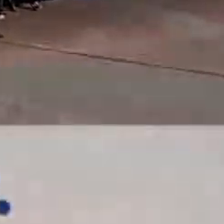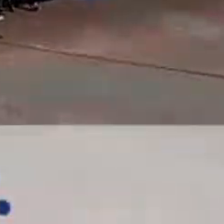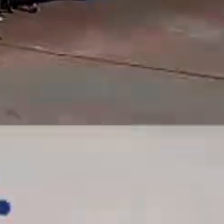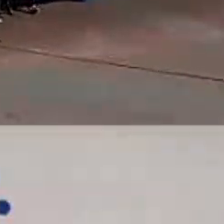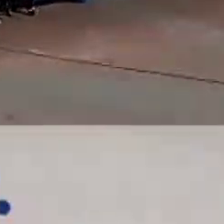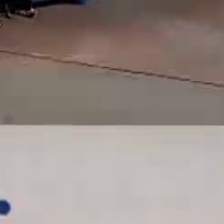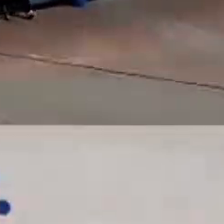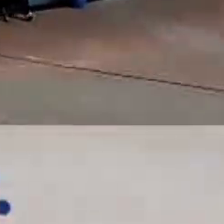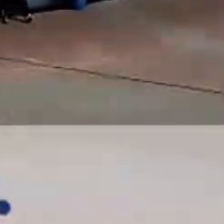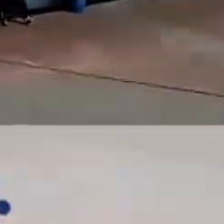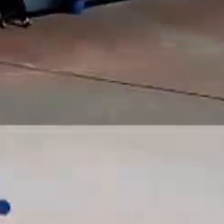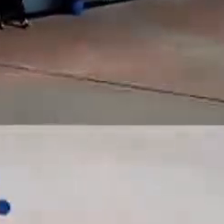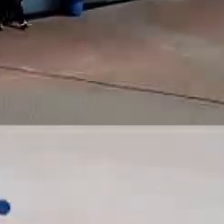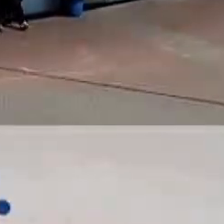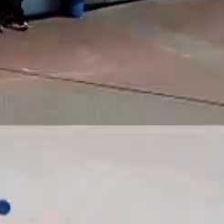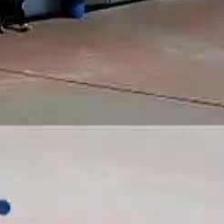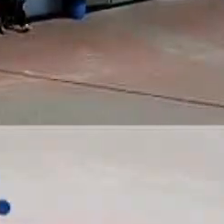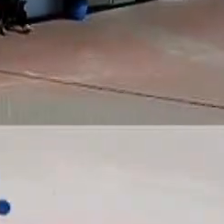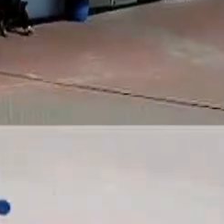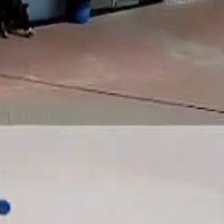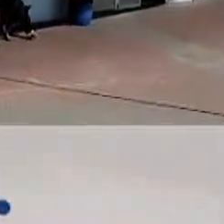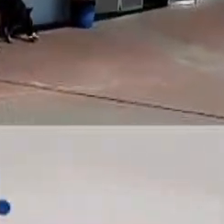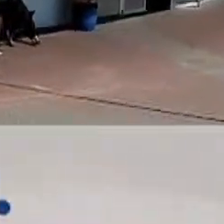Blumenau nunca vou te esquecer.